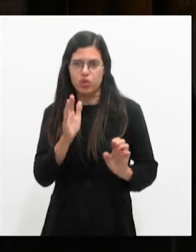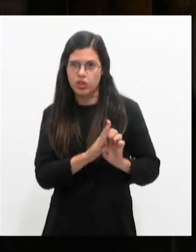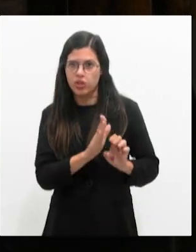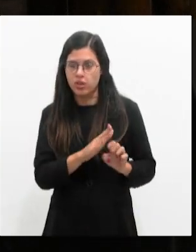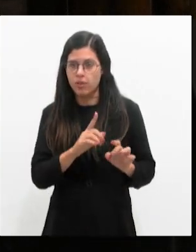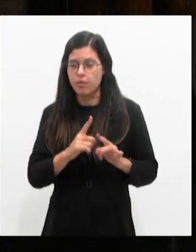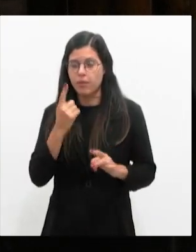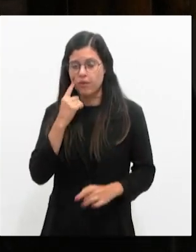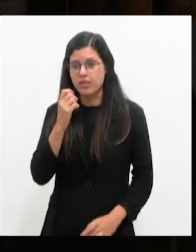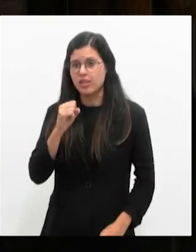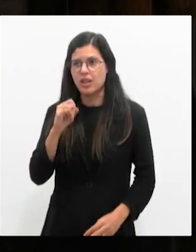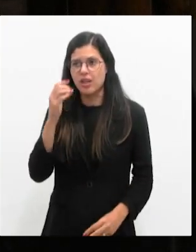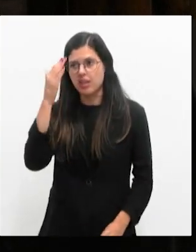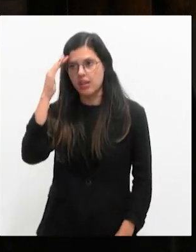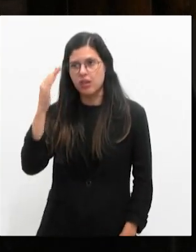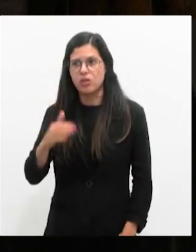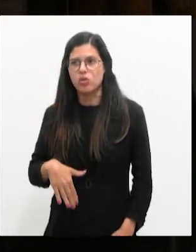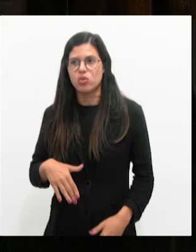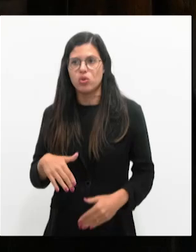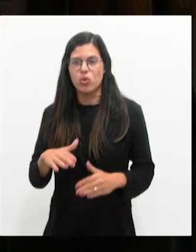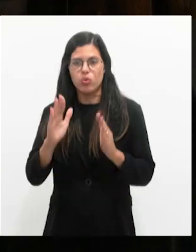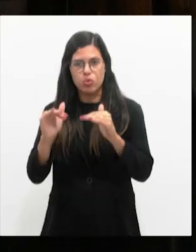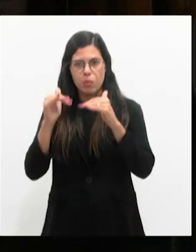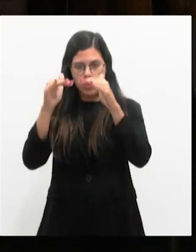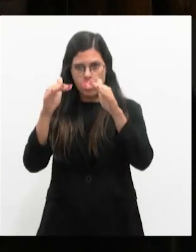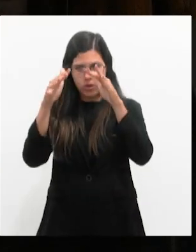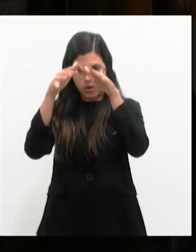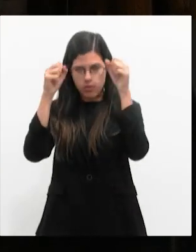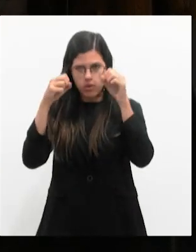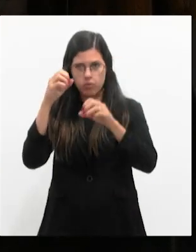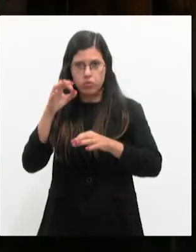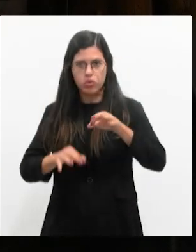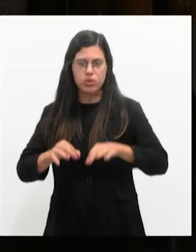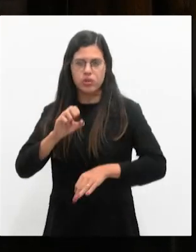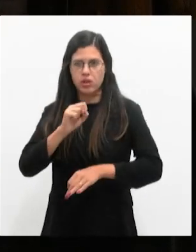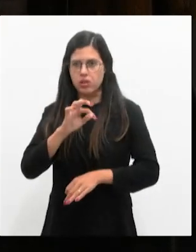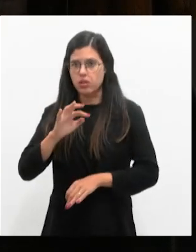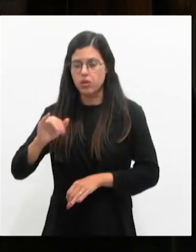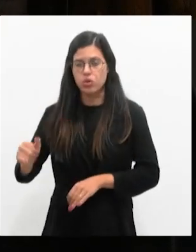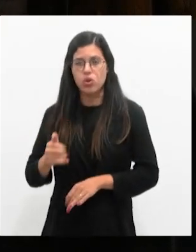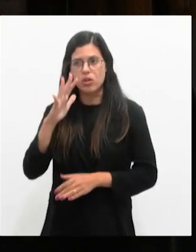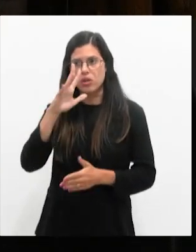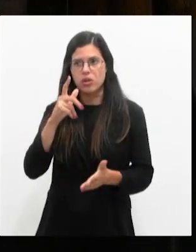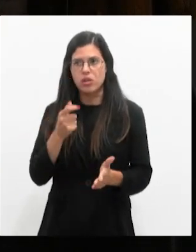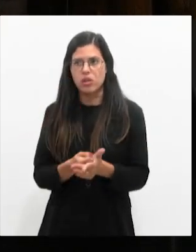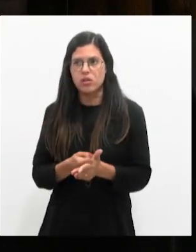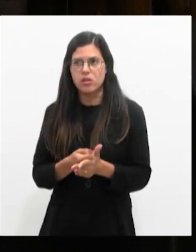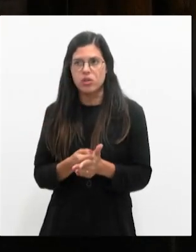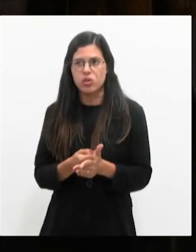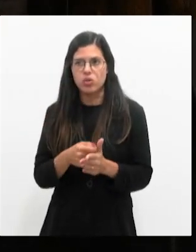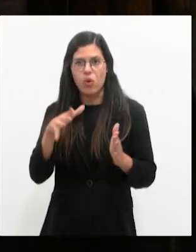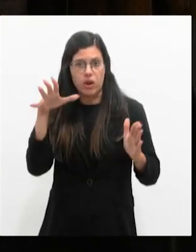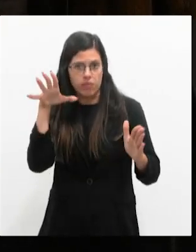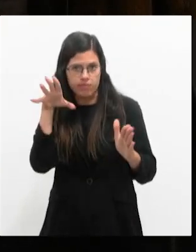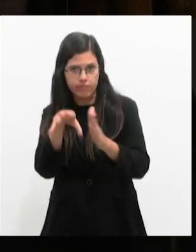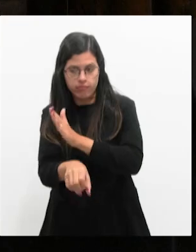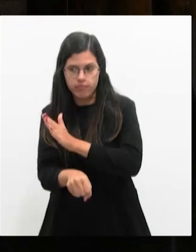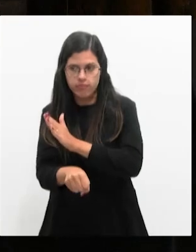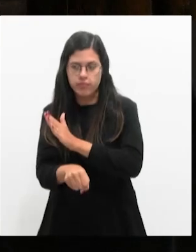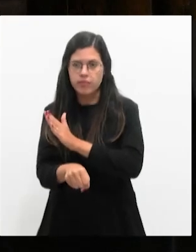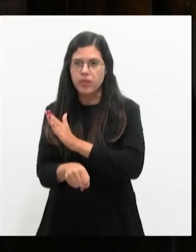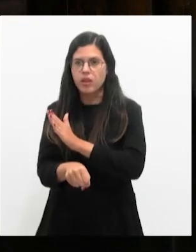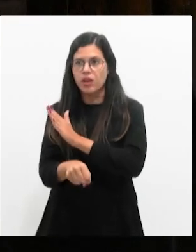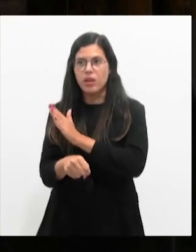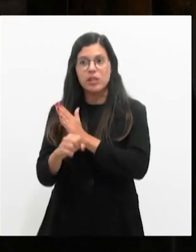aqui com vocês. O Superior Tribunal de Justiça, STJ, decidiu que tomar o celular da mão da vítima de forma brusca,